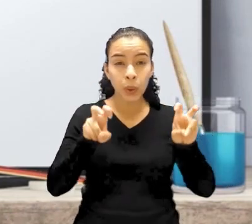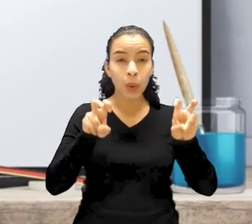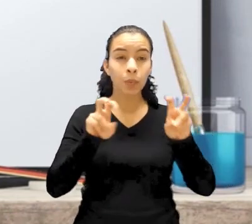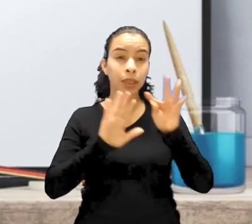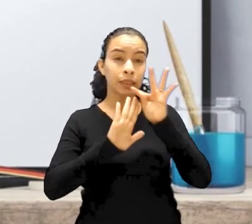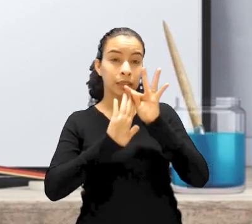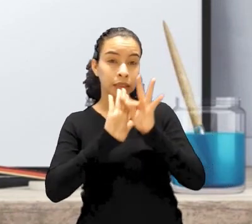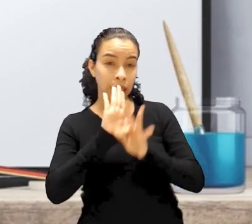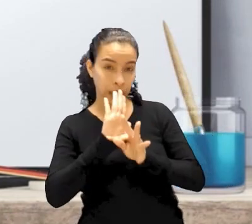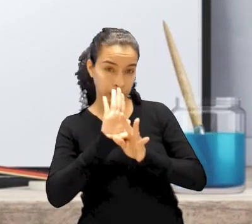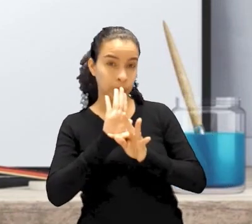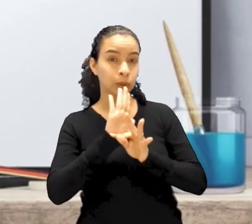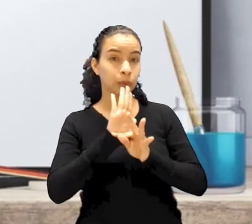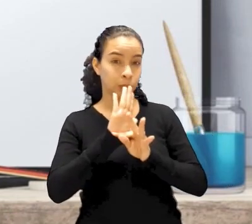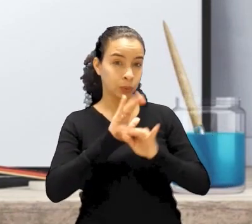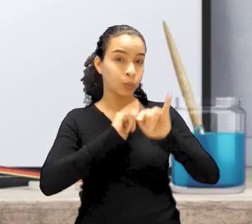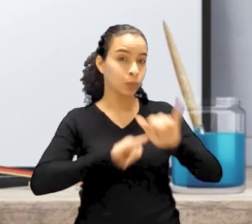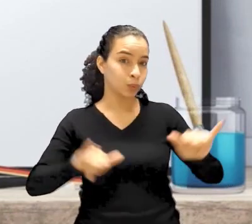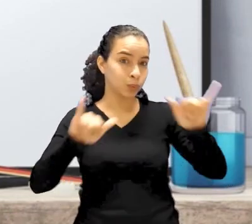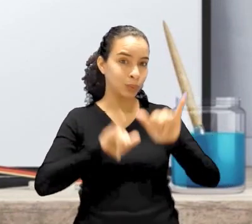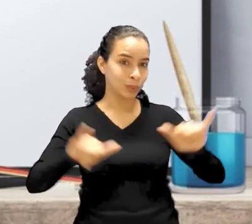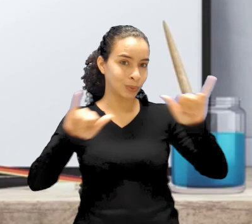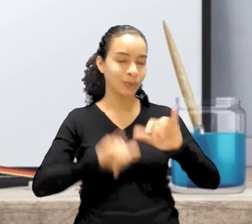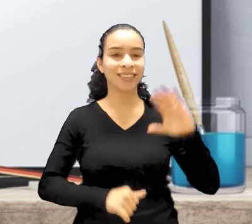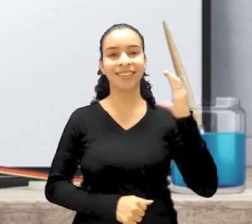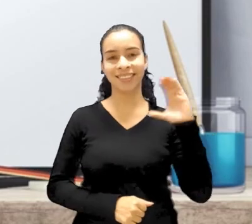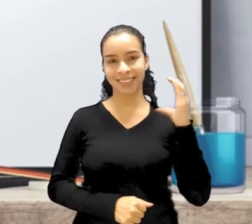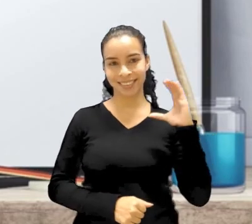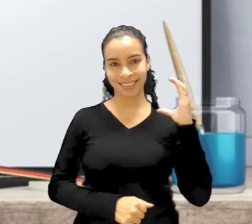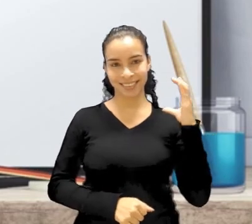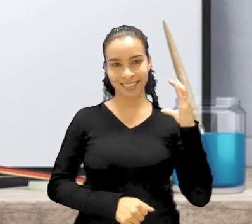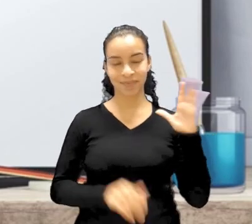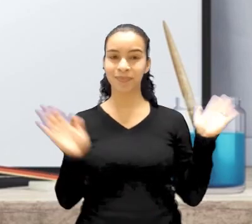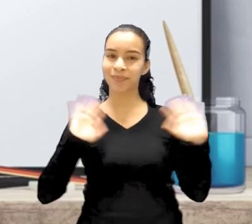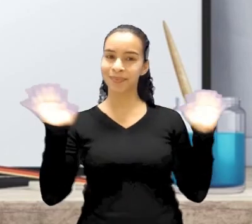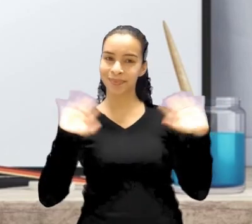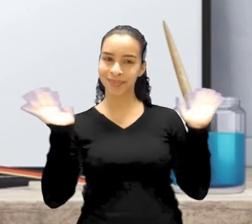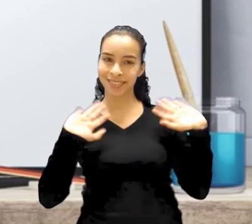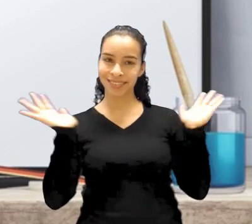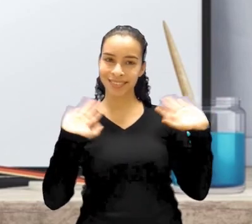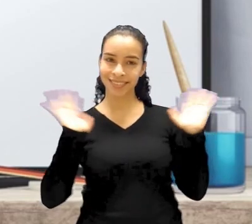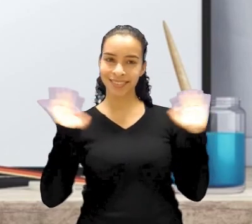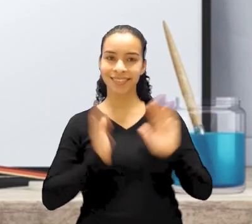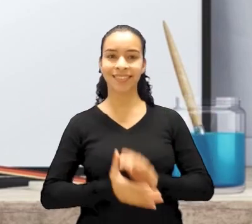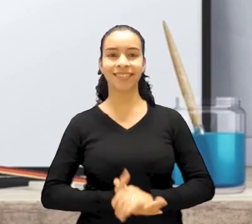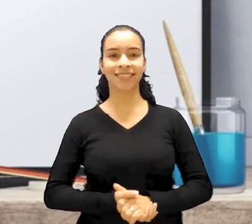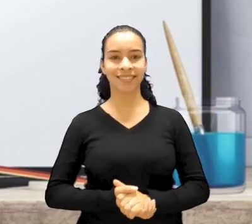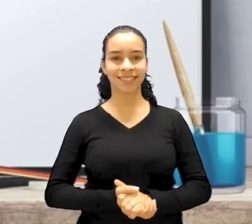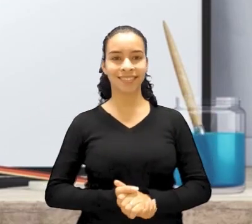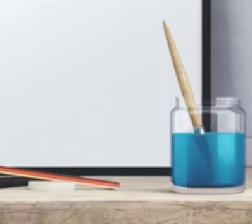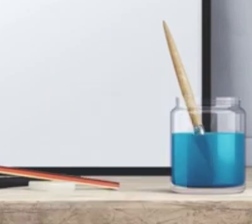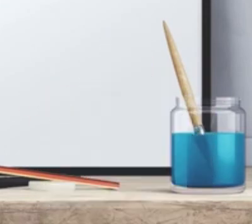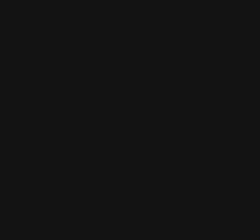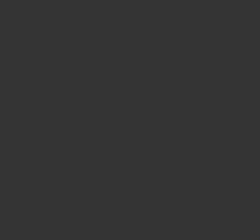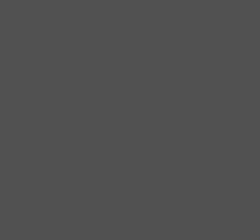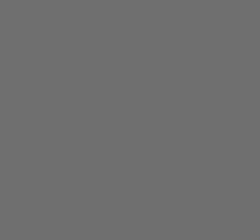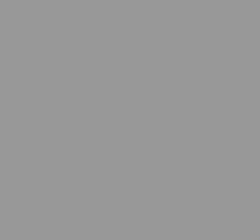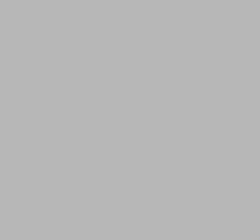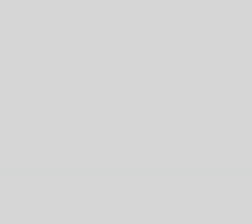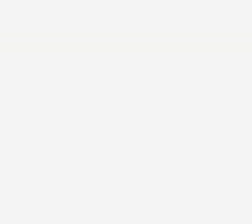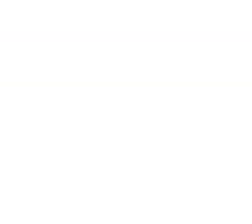no conhecimento sobre o gênero texto de divulgação científica. Até mais, tchau, tchau!